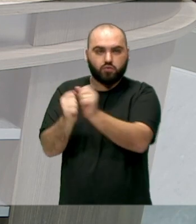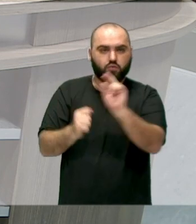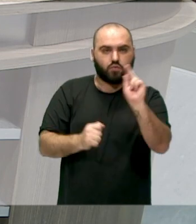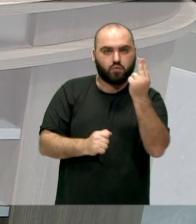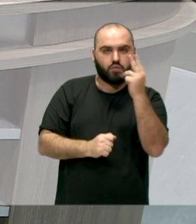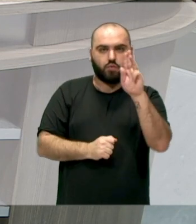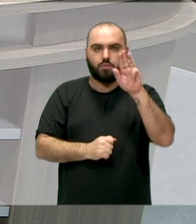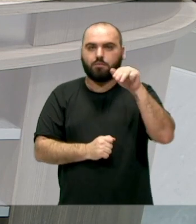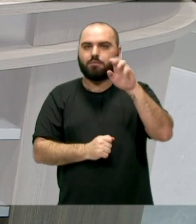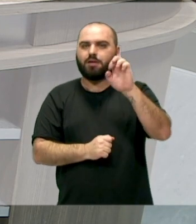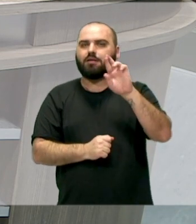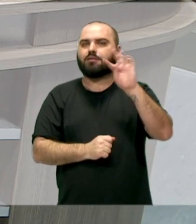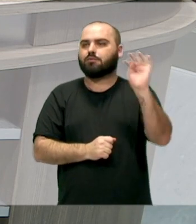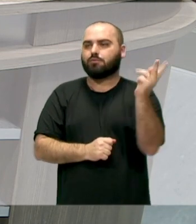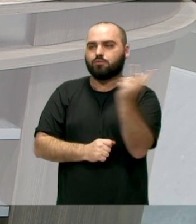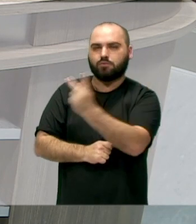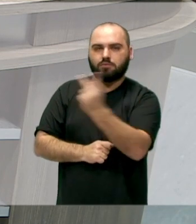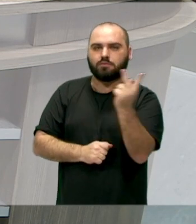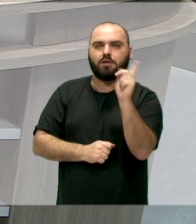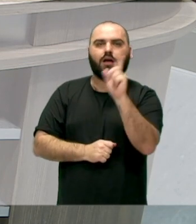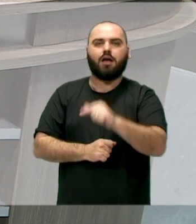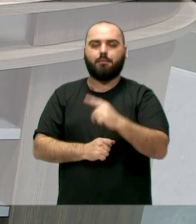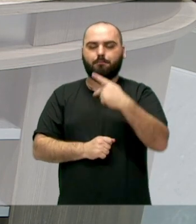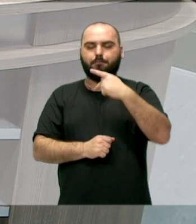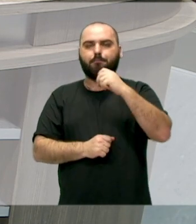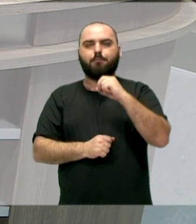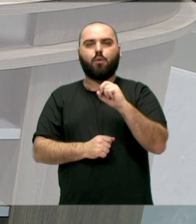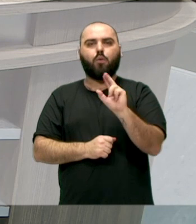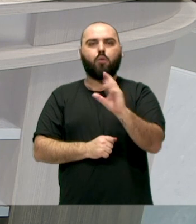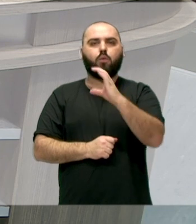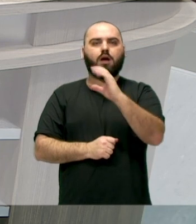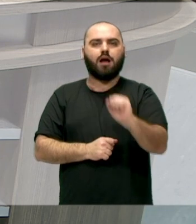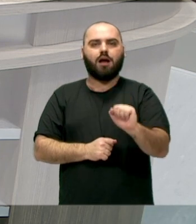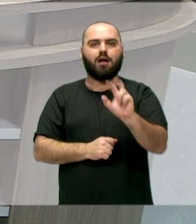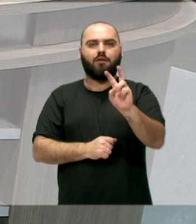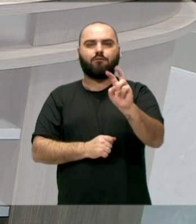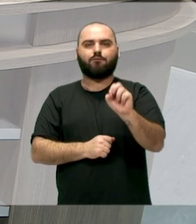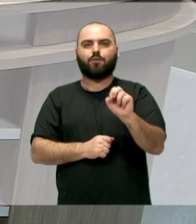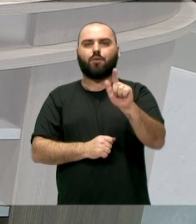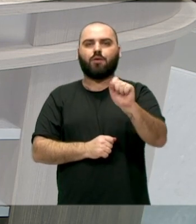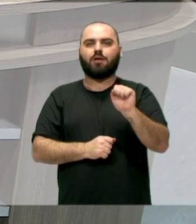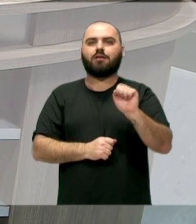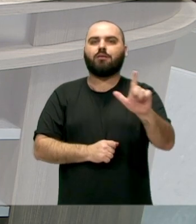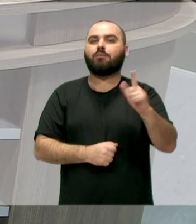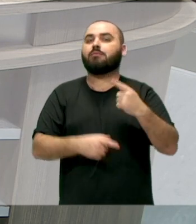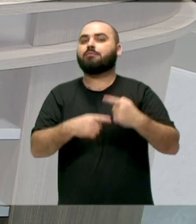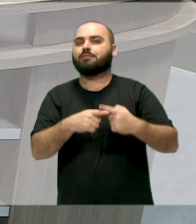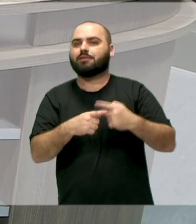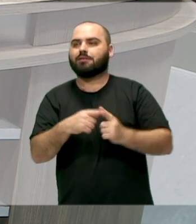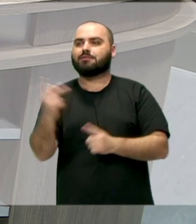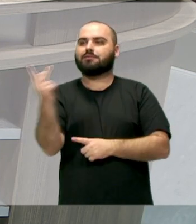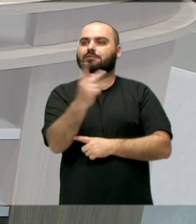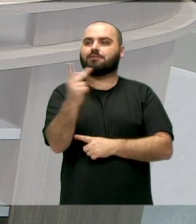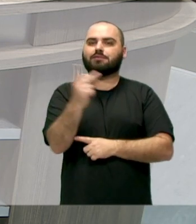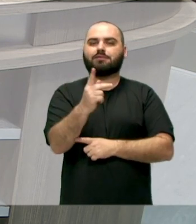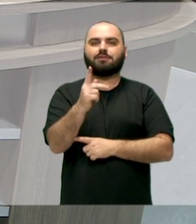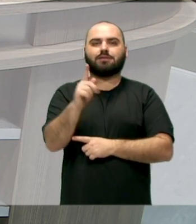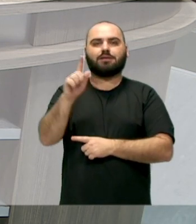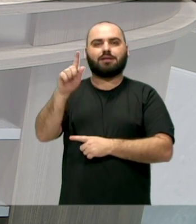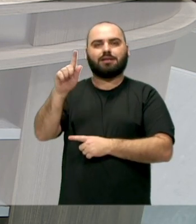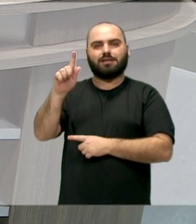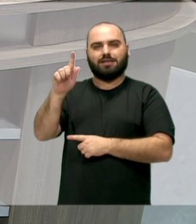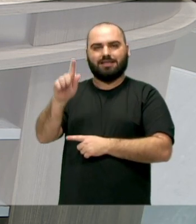montaram um espetáculo que chamava Pouca Vogal. Sim. Né? Por causa da união dos dois números, Gessinger